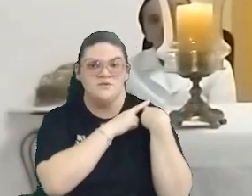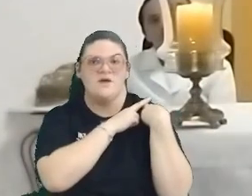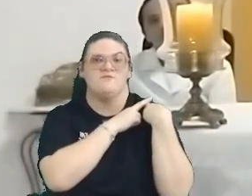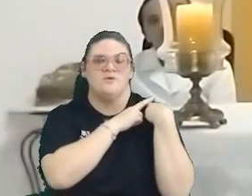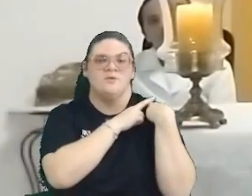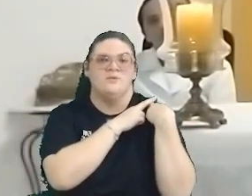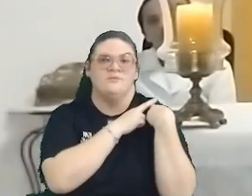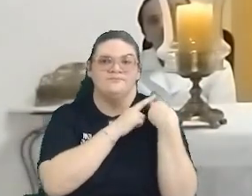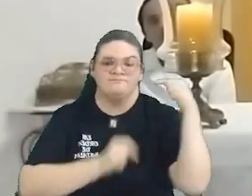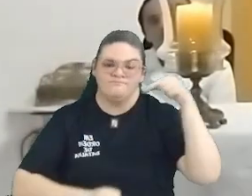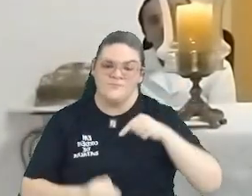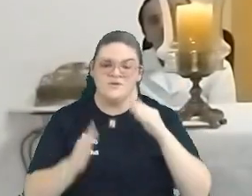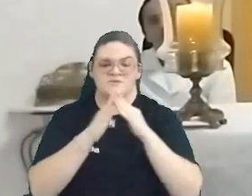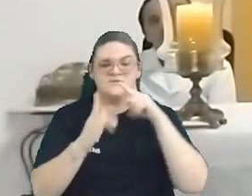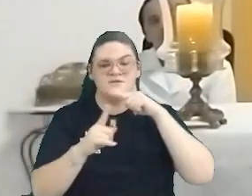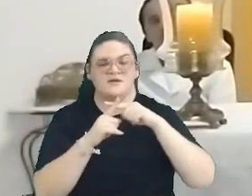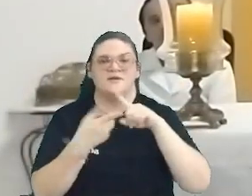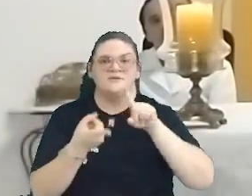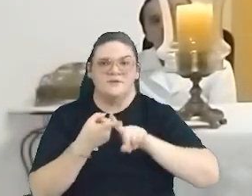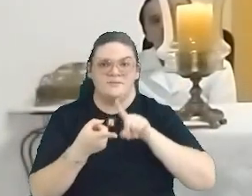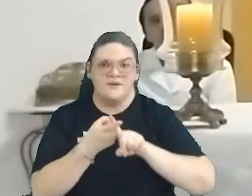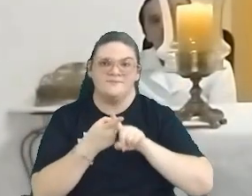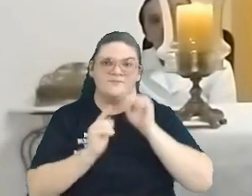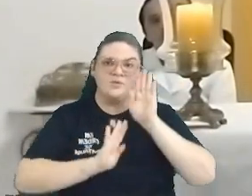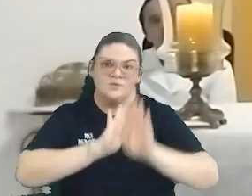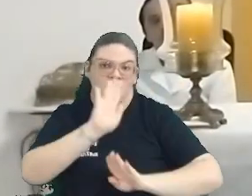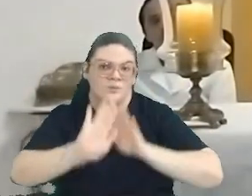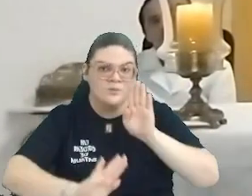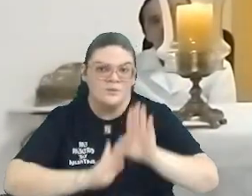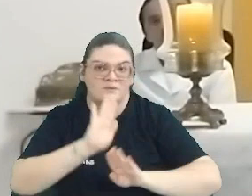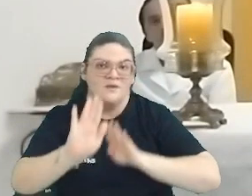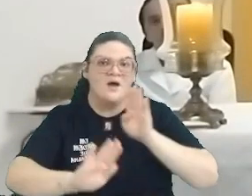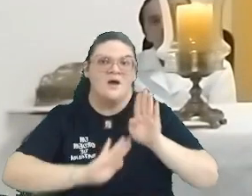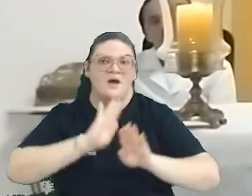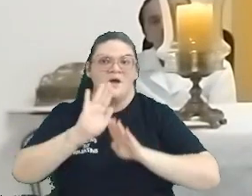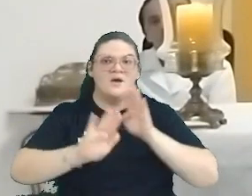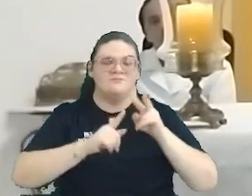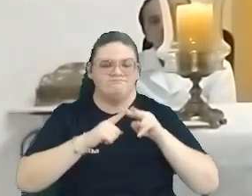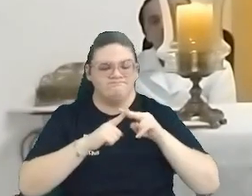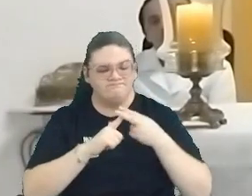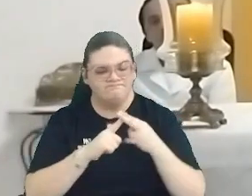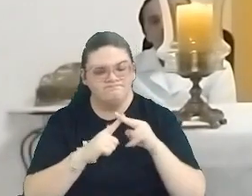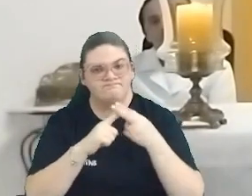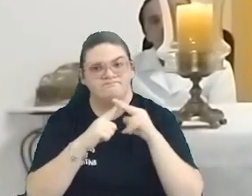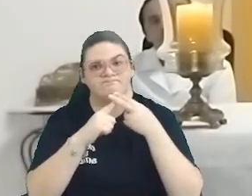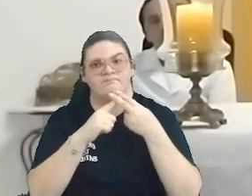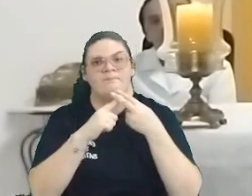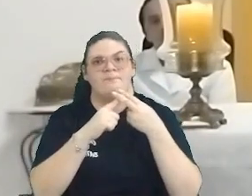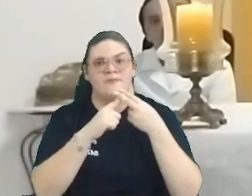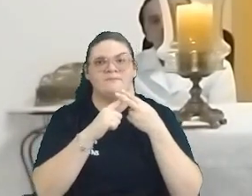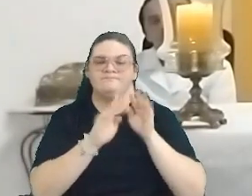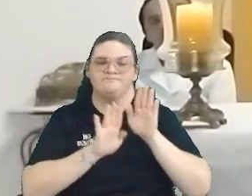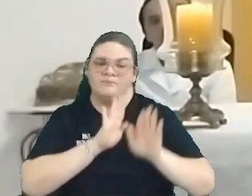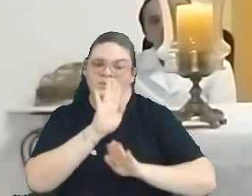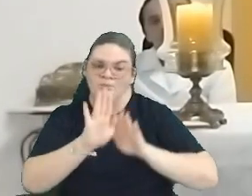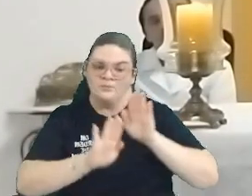igreja também, pelo seu cuidado, pela sua manutenção, pela sua